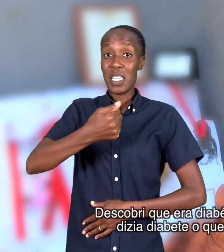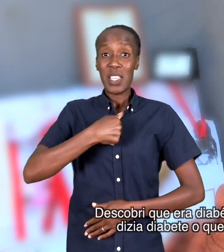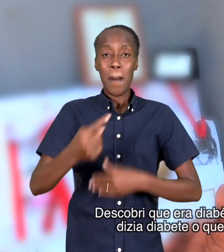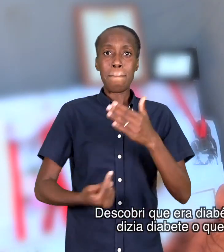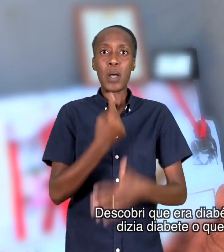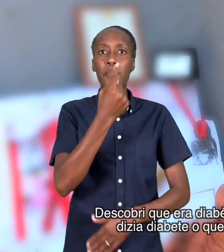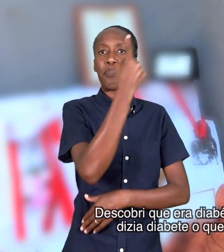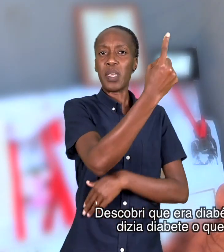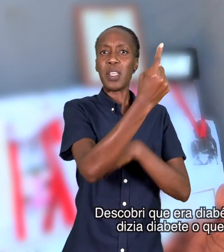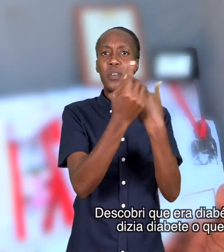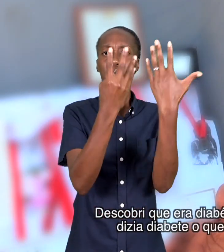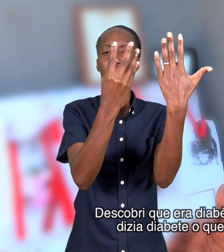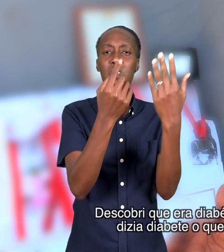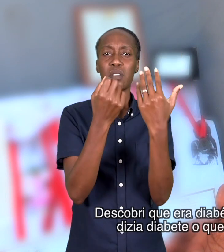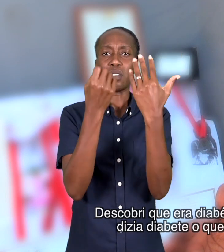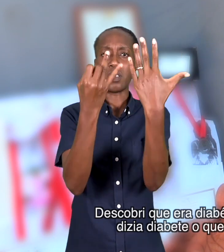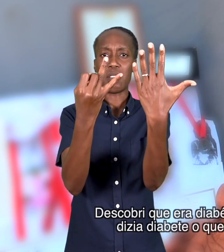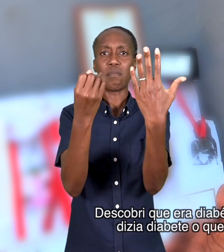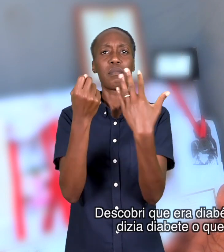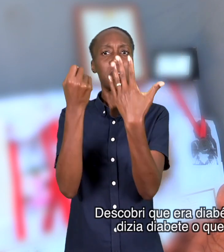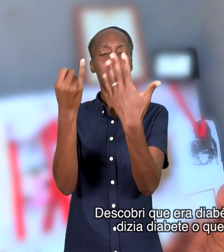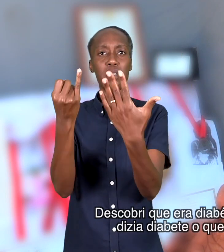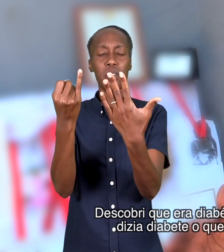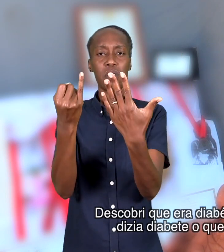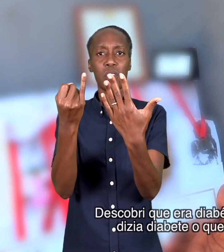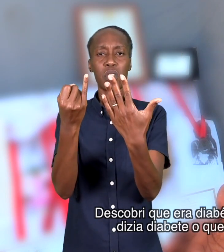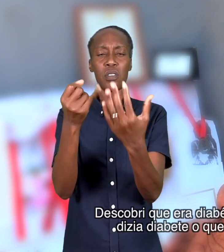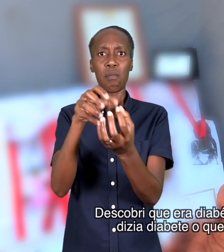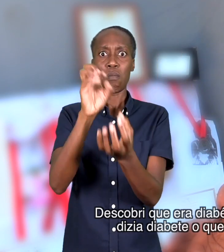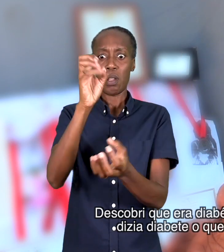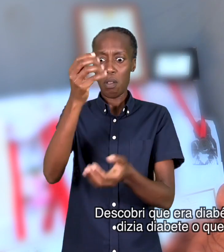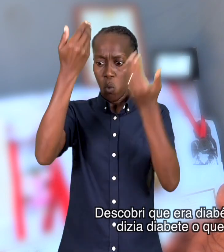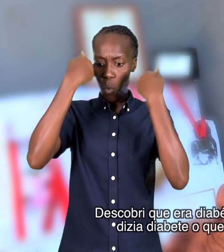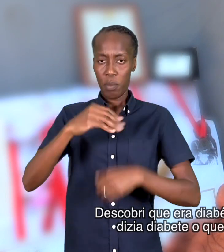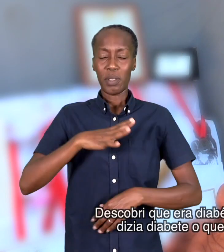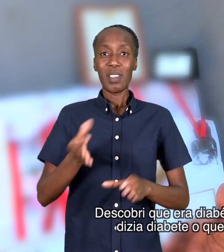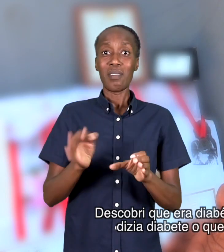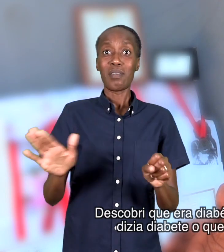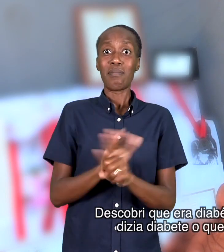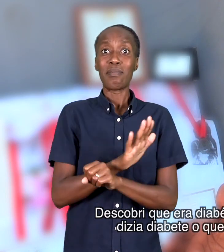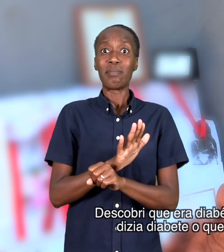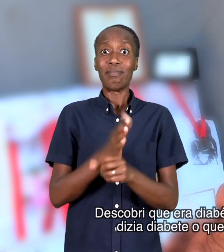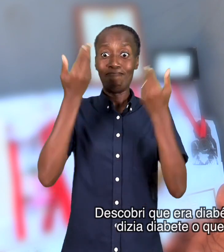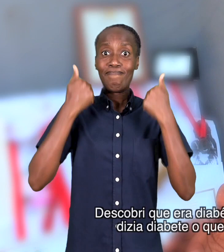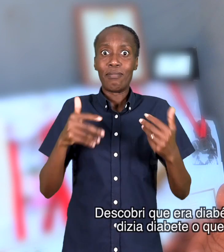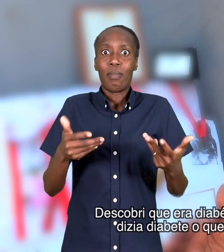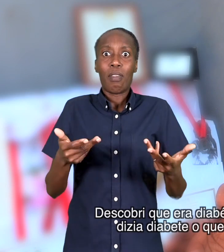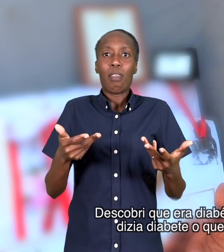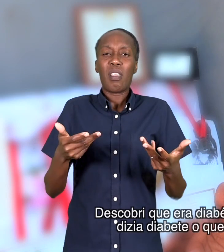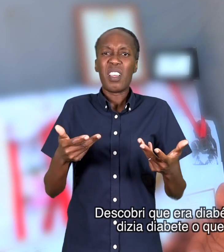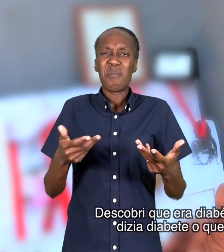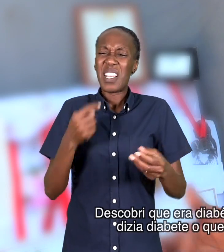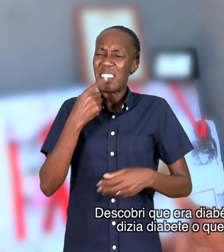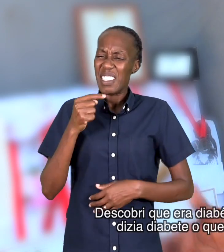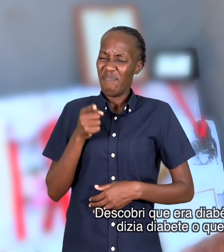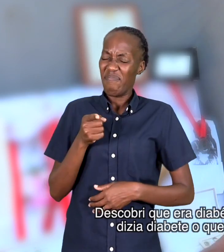em 1976, mas eu não dei muita importância. E